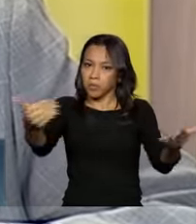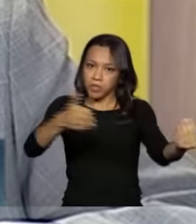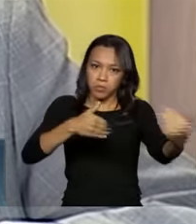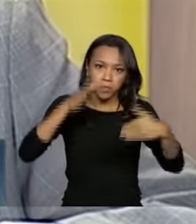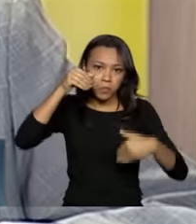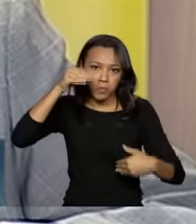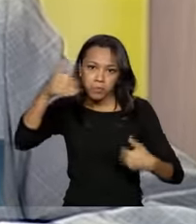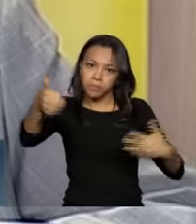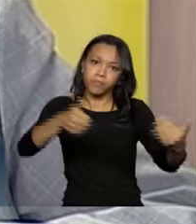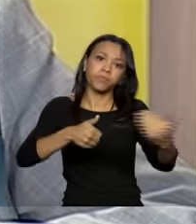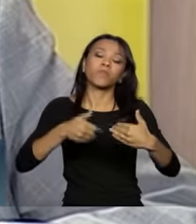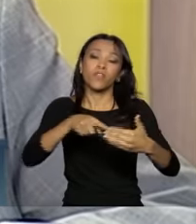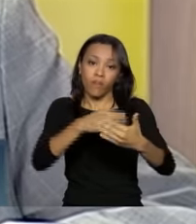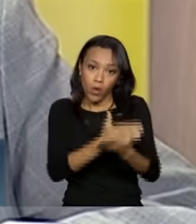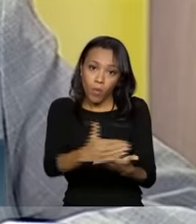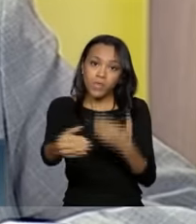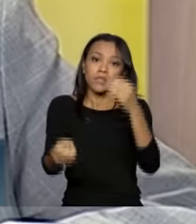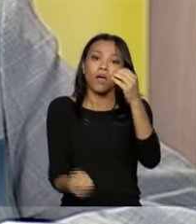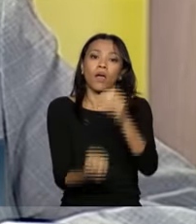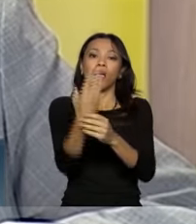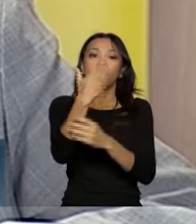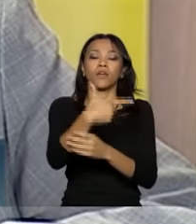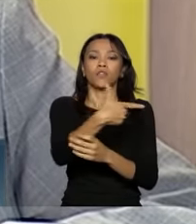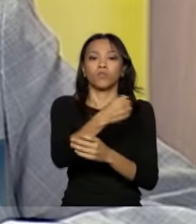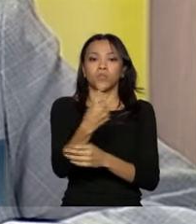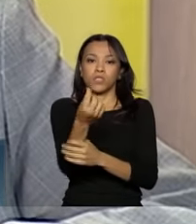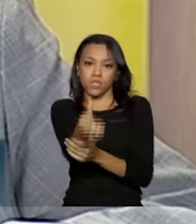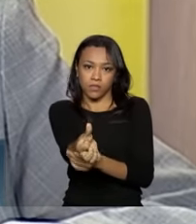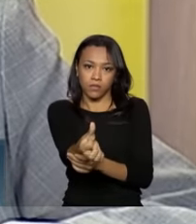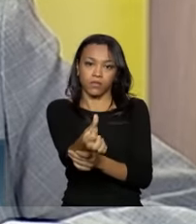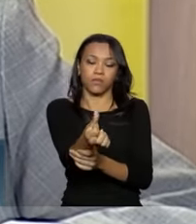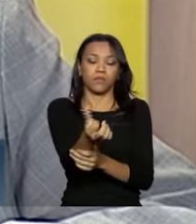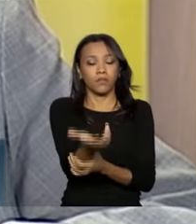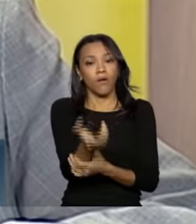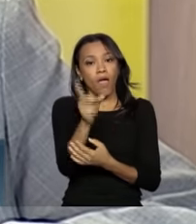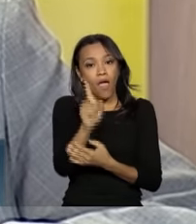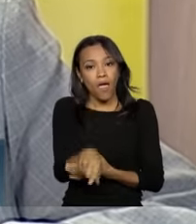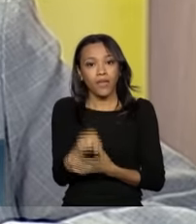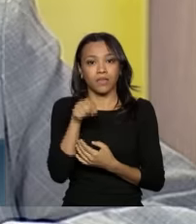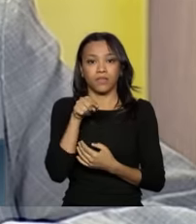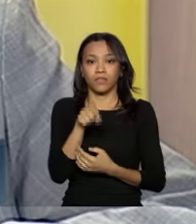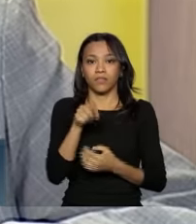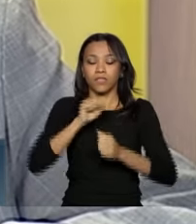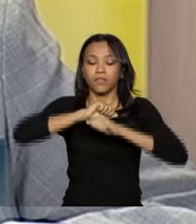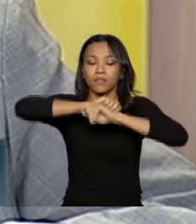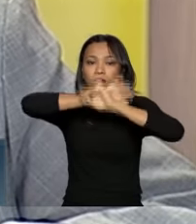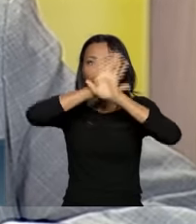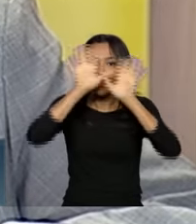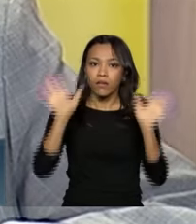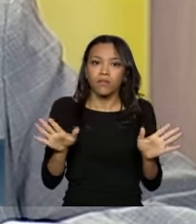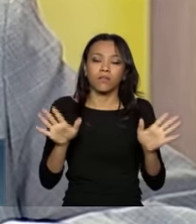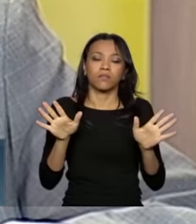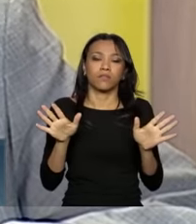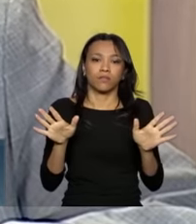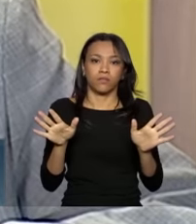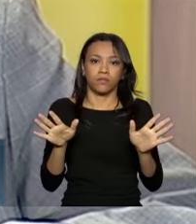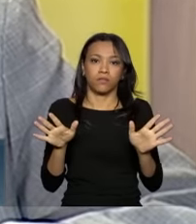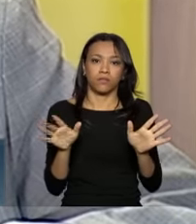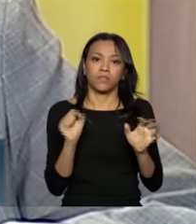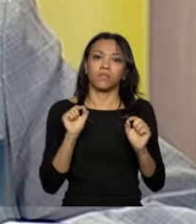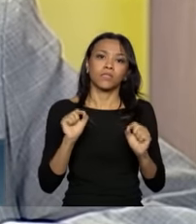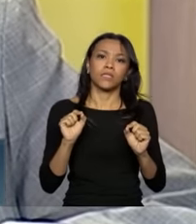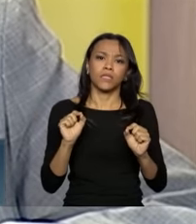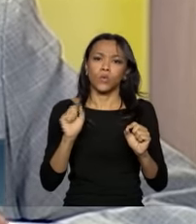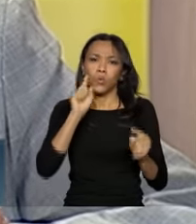de 2016. Então, acho que são pontos que deixam muito claro essa questão